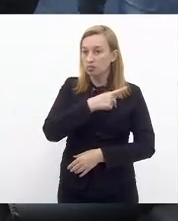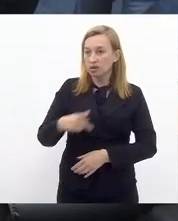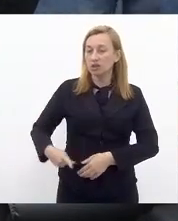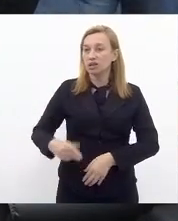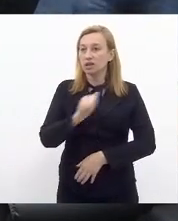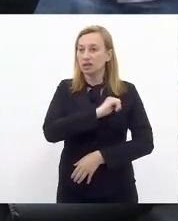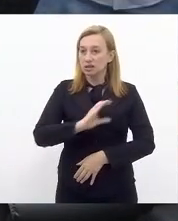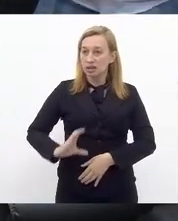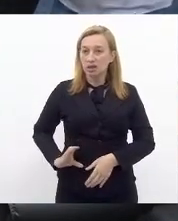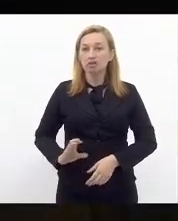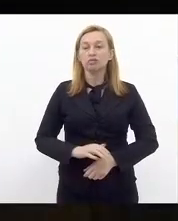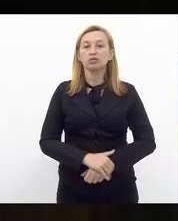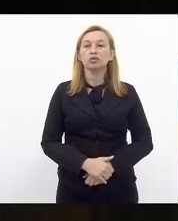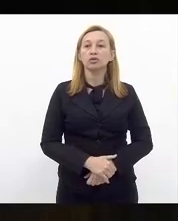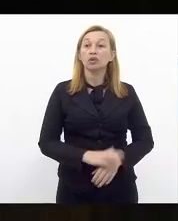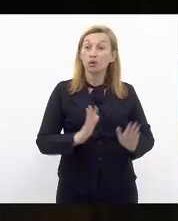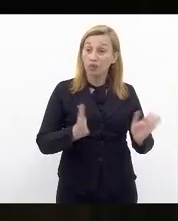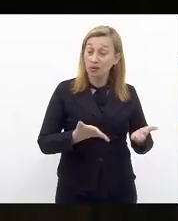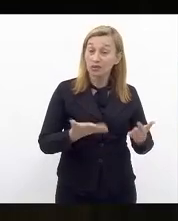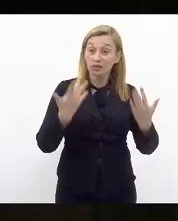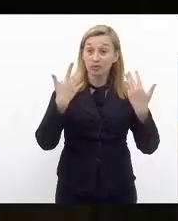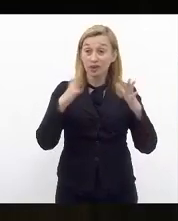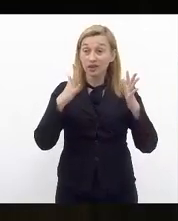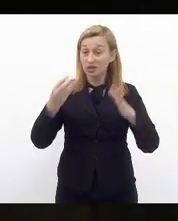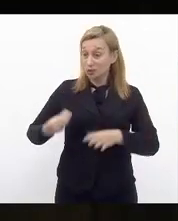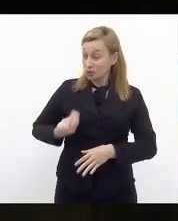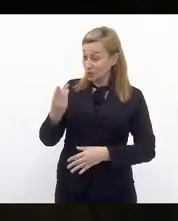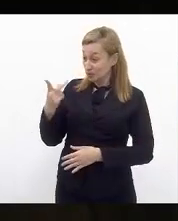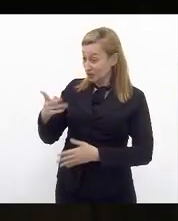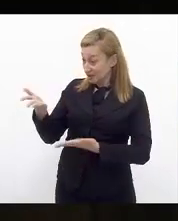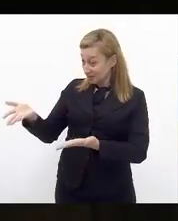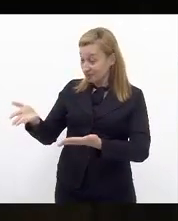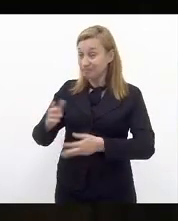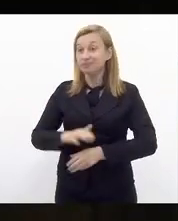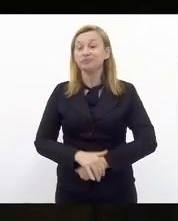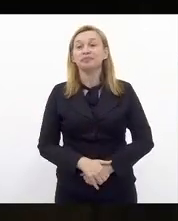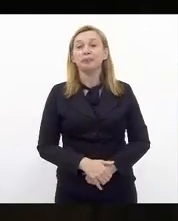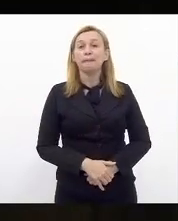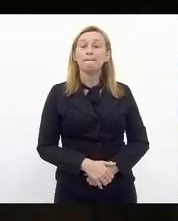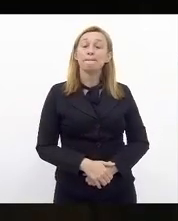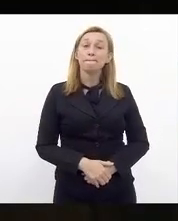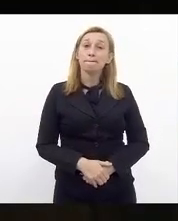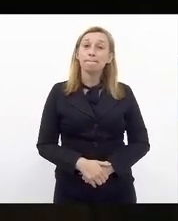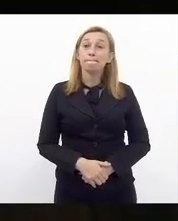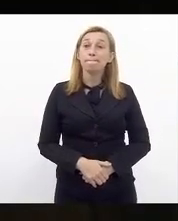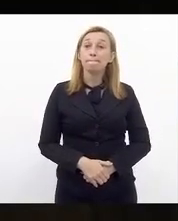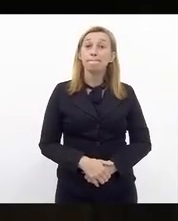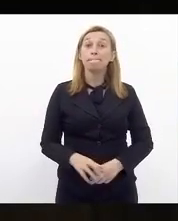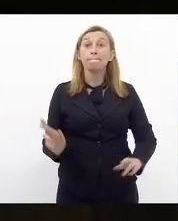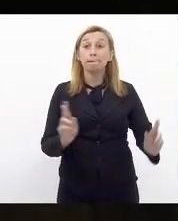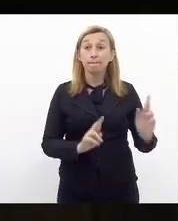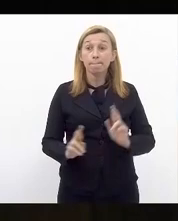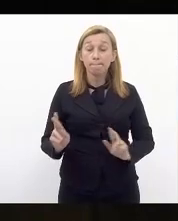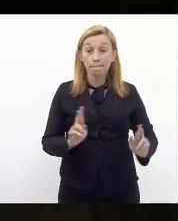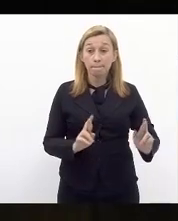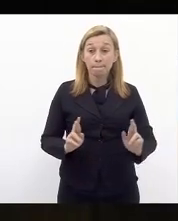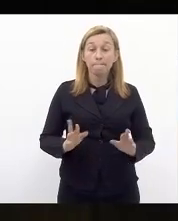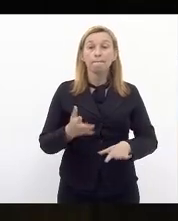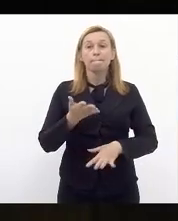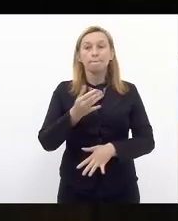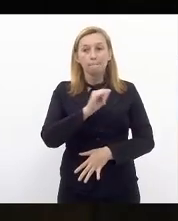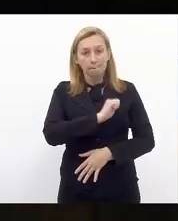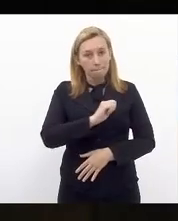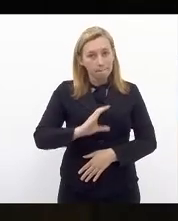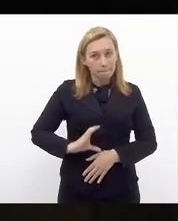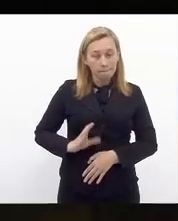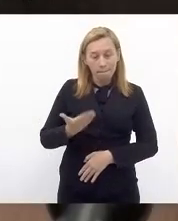André Ceciliano que hoje nos brinda com a sua presença é bem relação Spitaletti Presidente